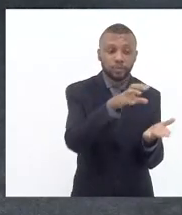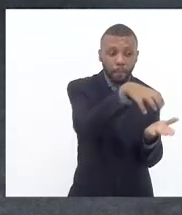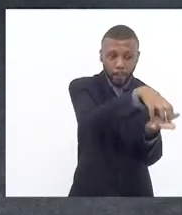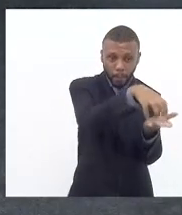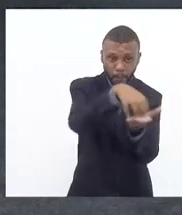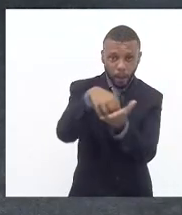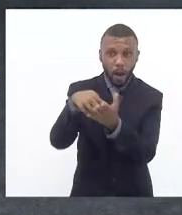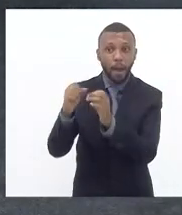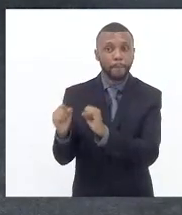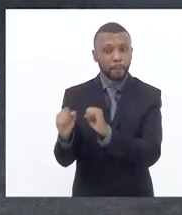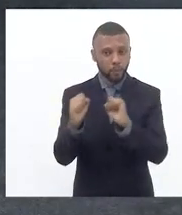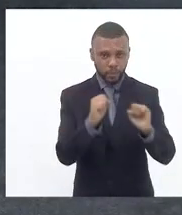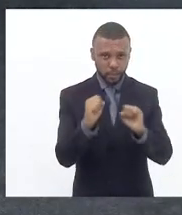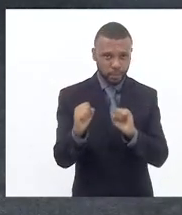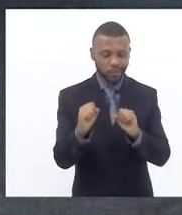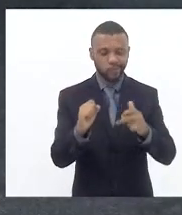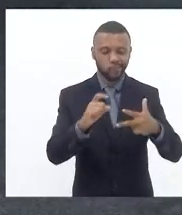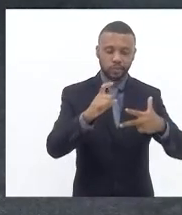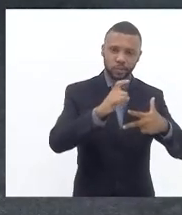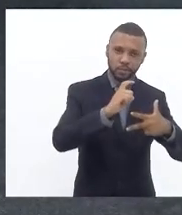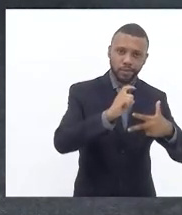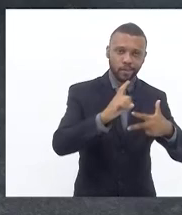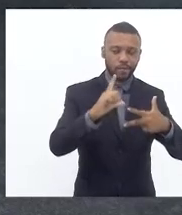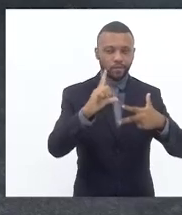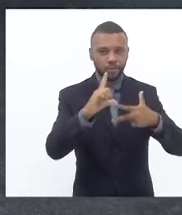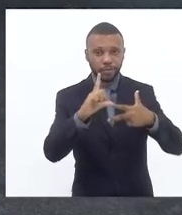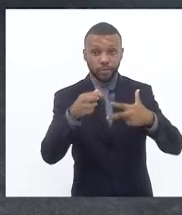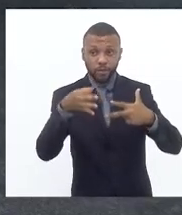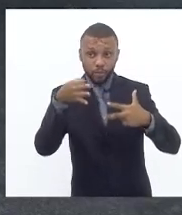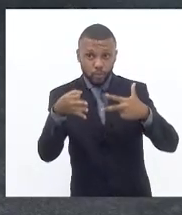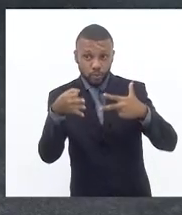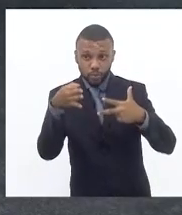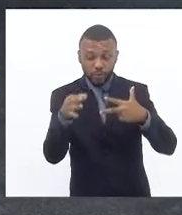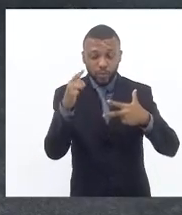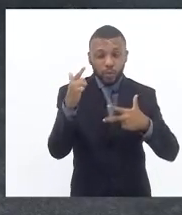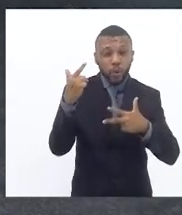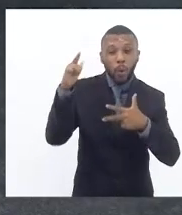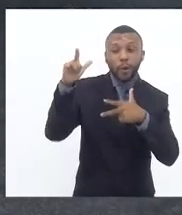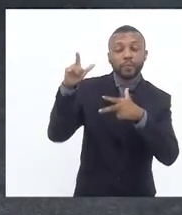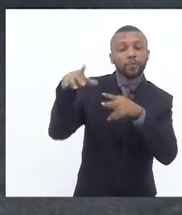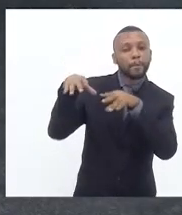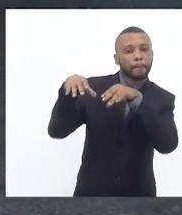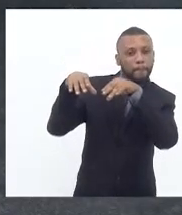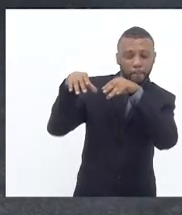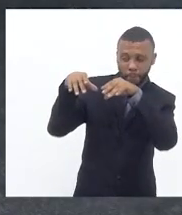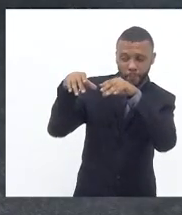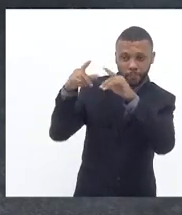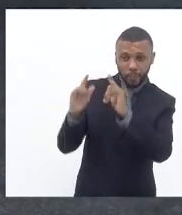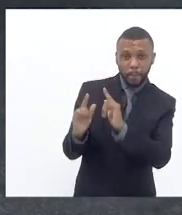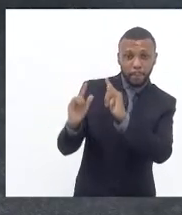há poucos anos nós estamos aqui com servidores e na outra casa na outra na outra alerj na porta